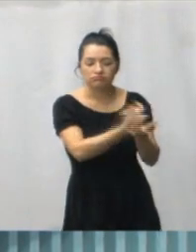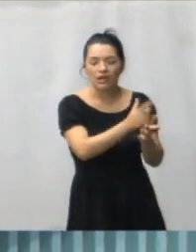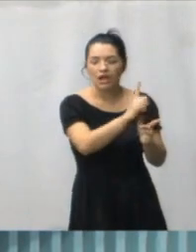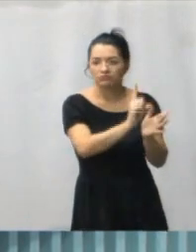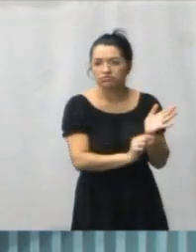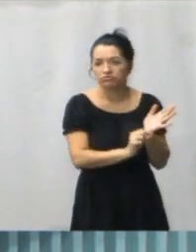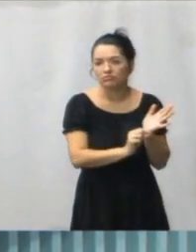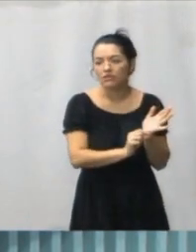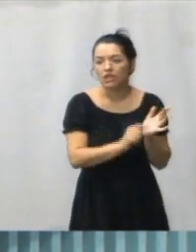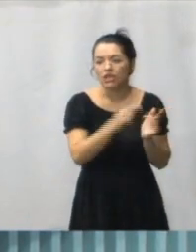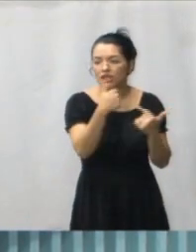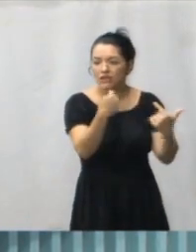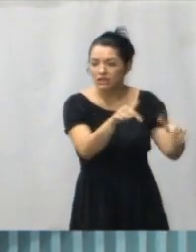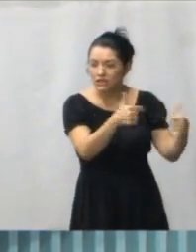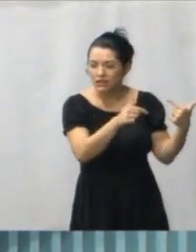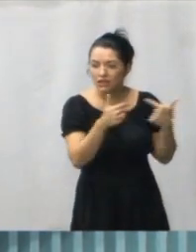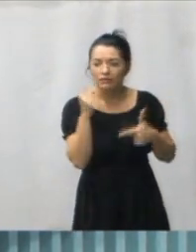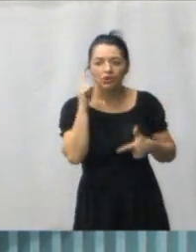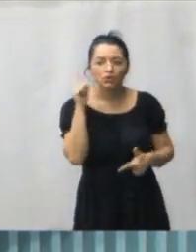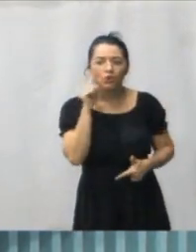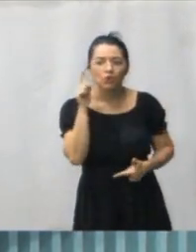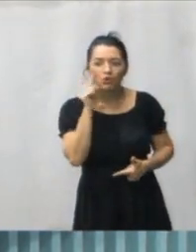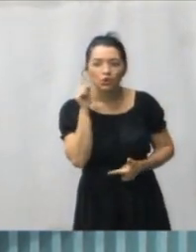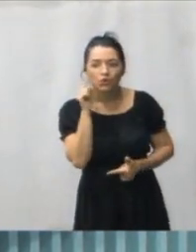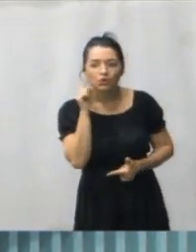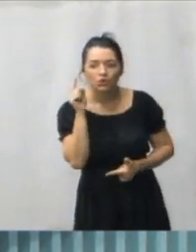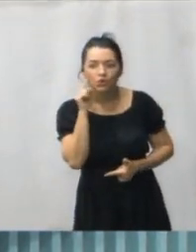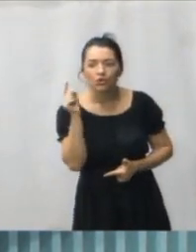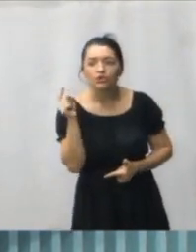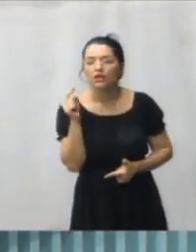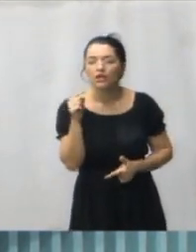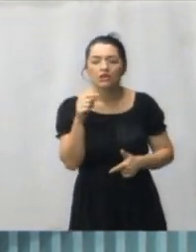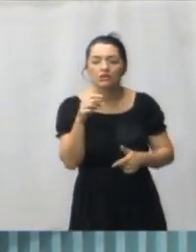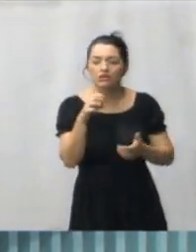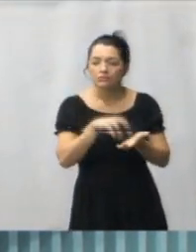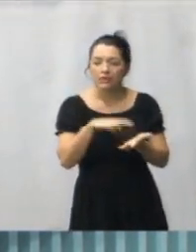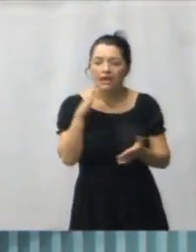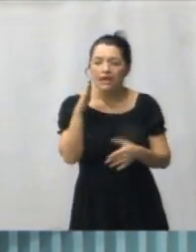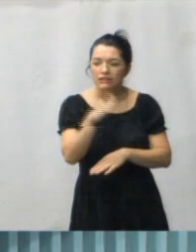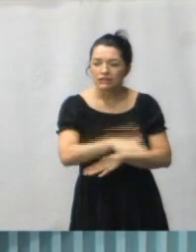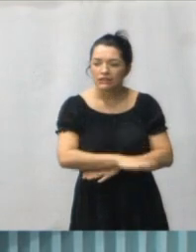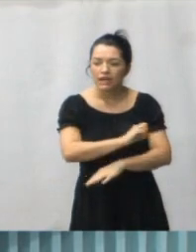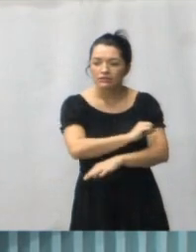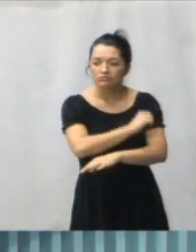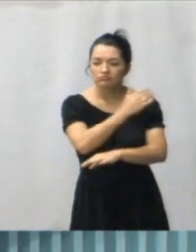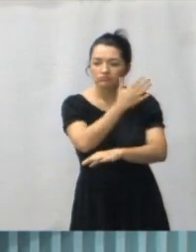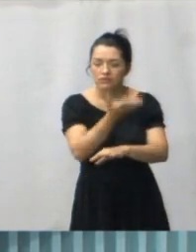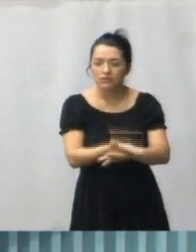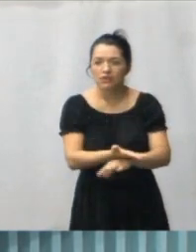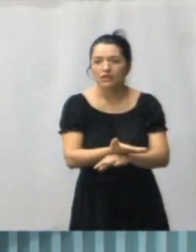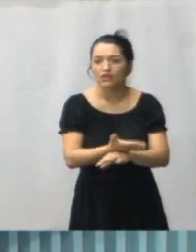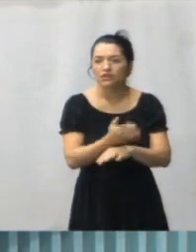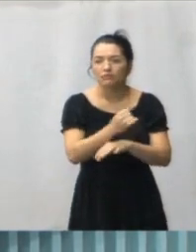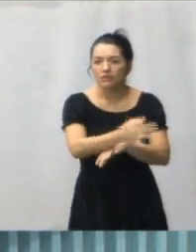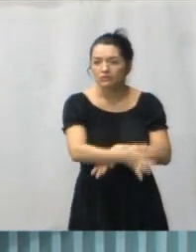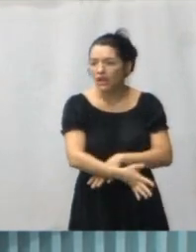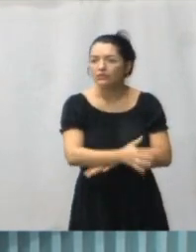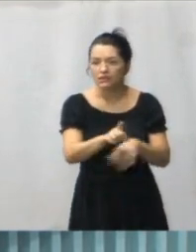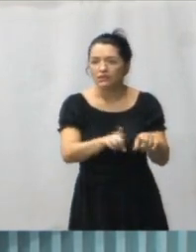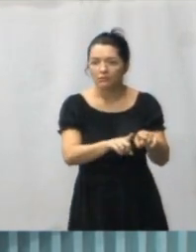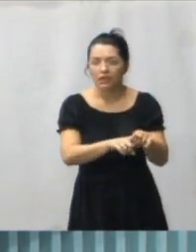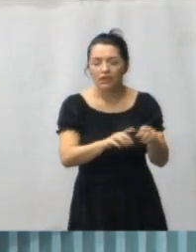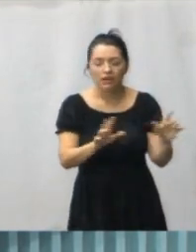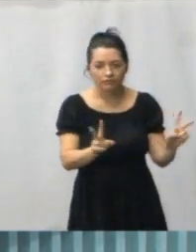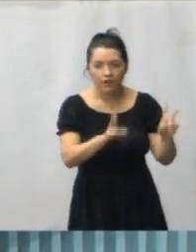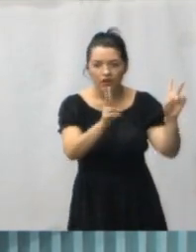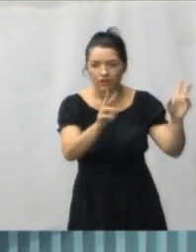de tarde, noite e madrugada. Então nós precisamos sim, de fato, valorizar essa classe que tem nos honrado, que tem trabalhado e